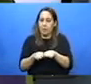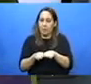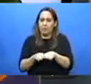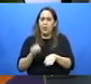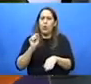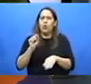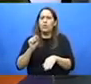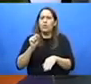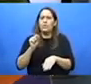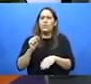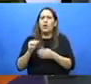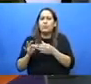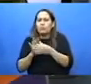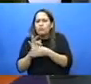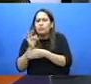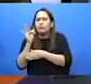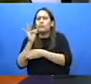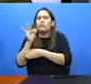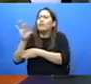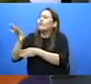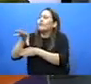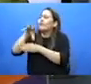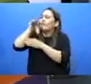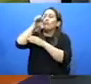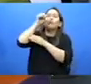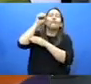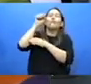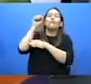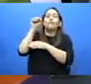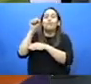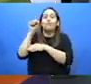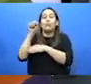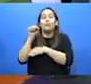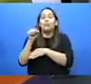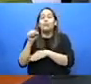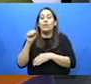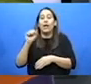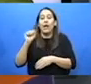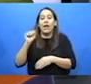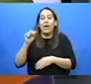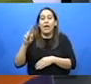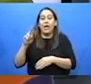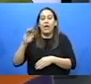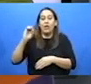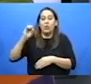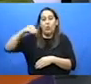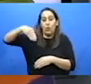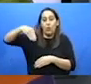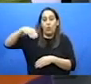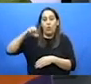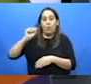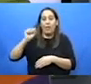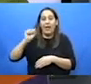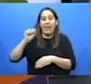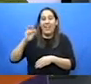aromáticas? Vocês já ouviram falar? Plantas aromáticas, aromáticas. Lembra uma